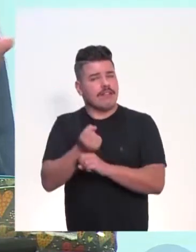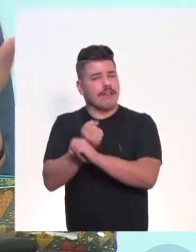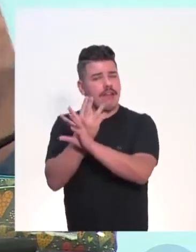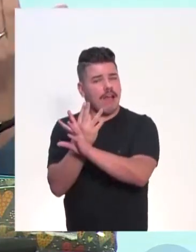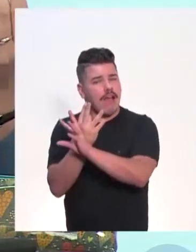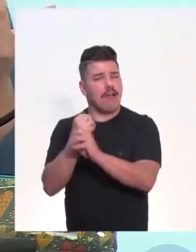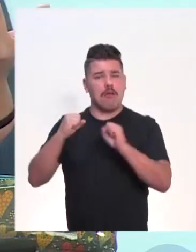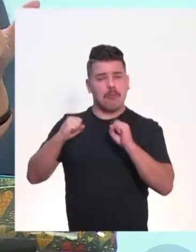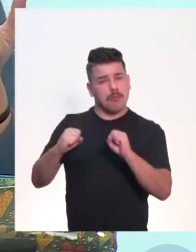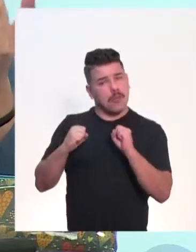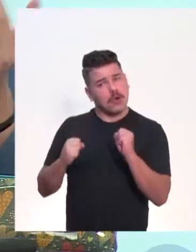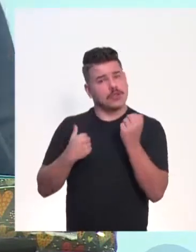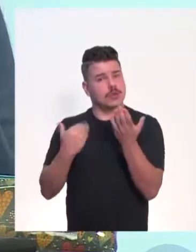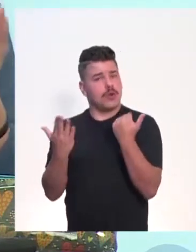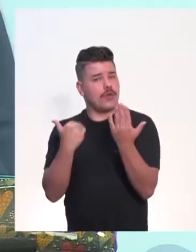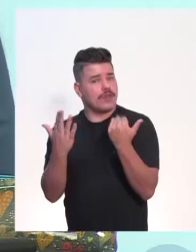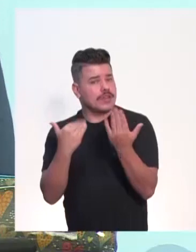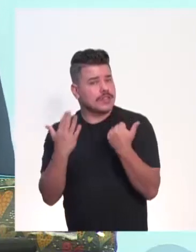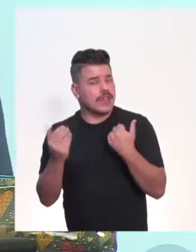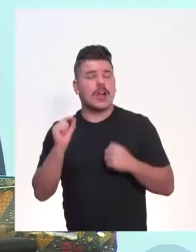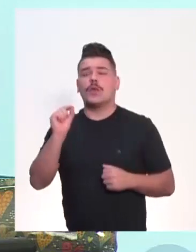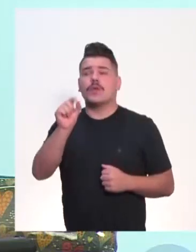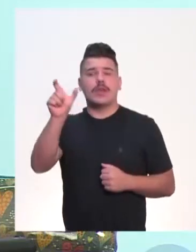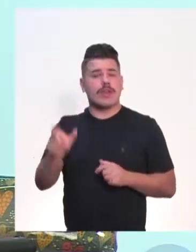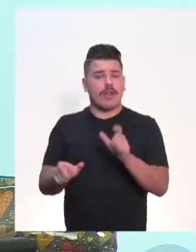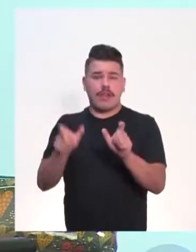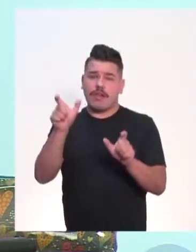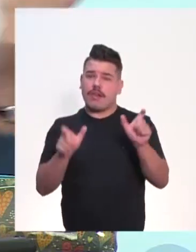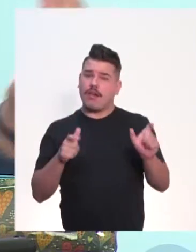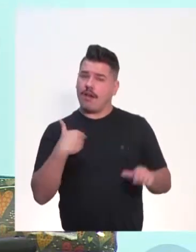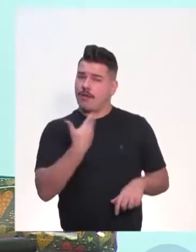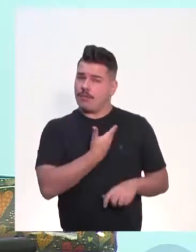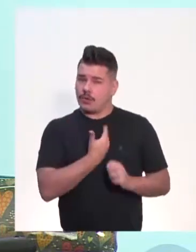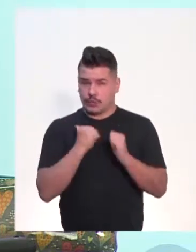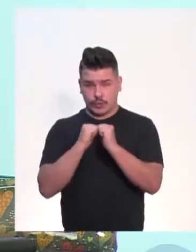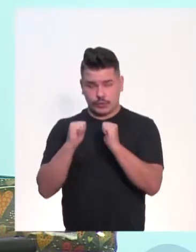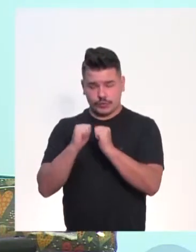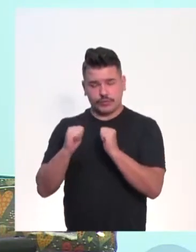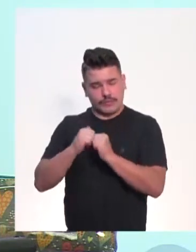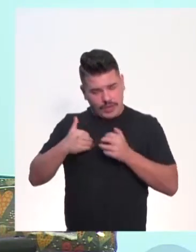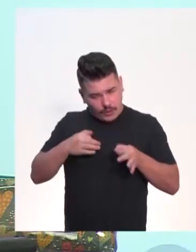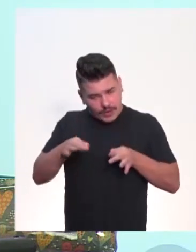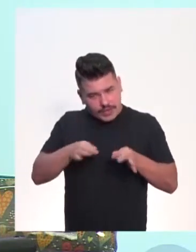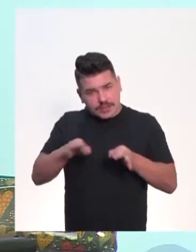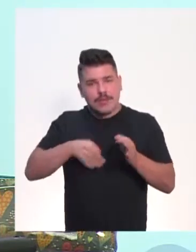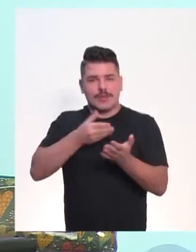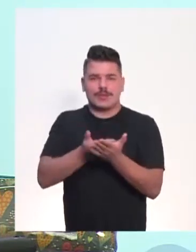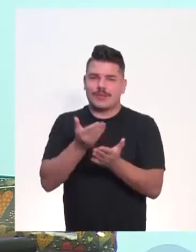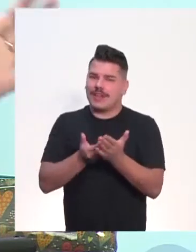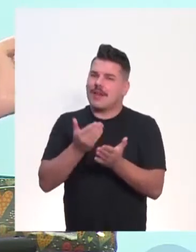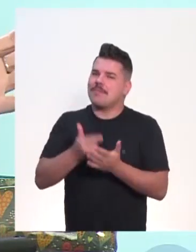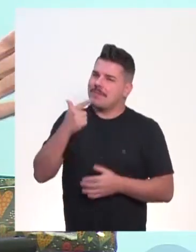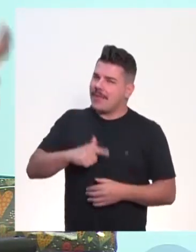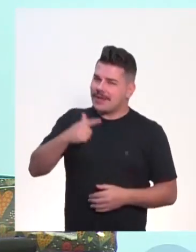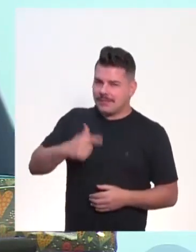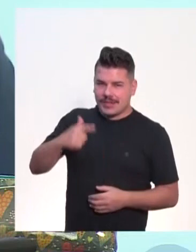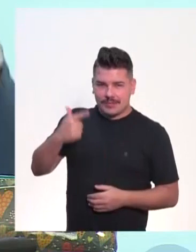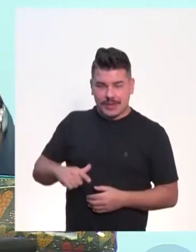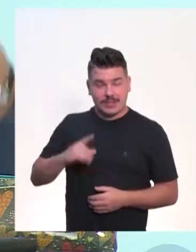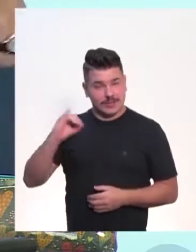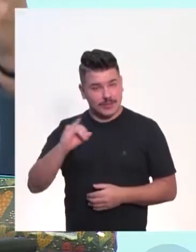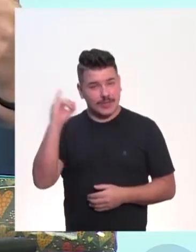quem que eu vou contar para poder me ajudar nessa organização dos estudos? A ideia é que esse